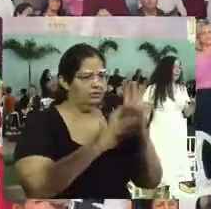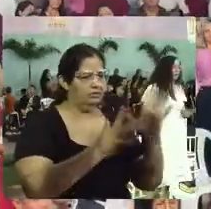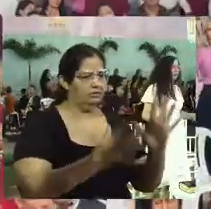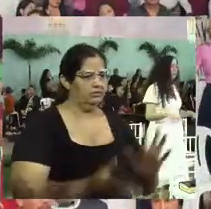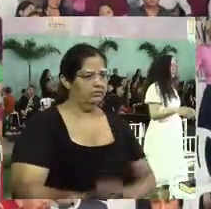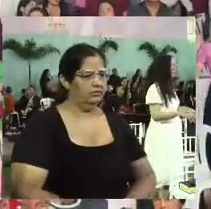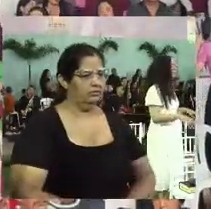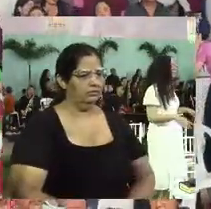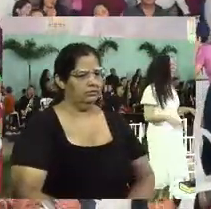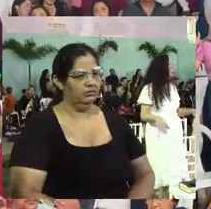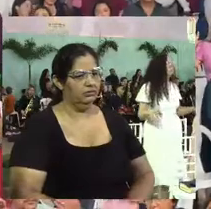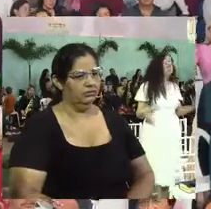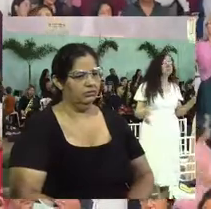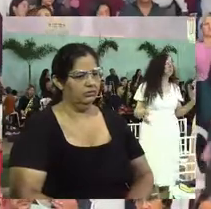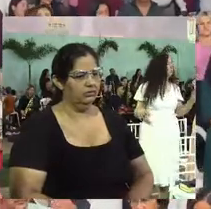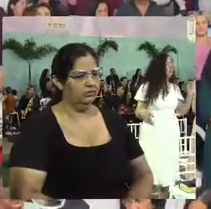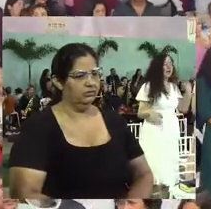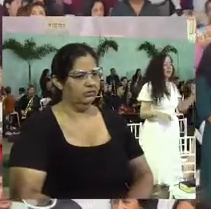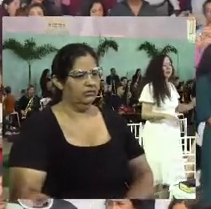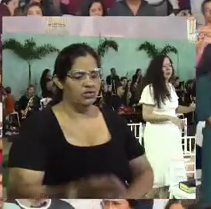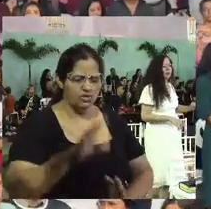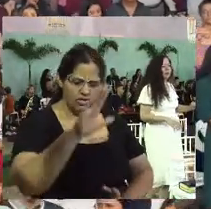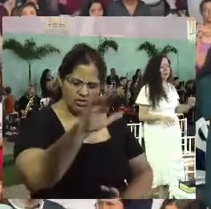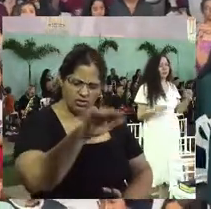paz e alegria